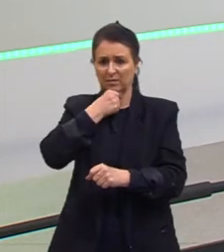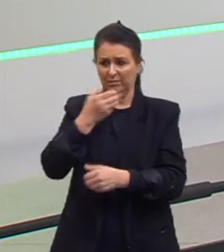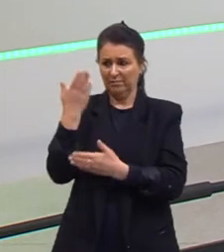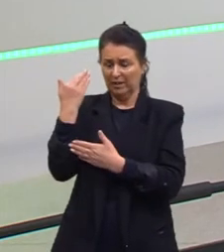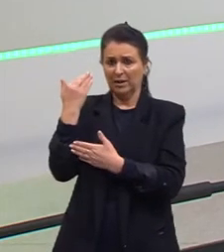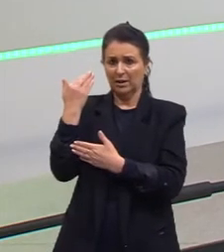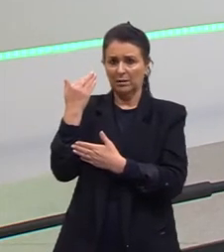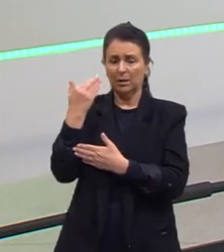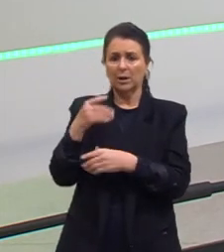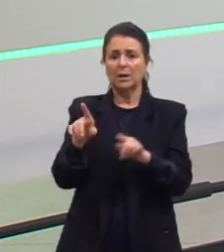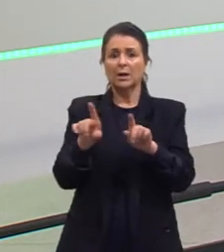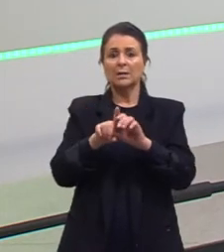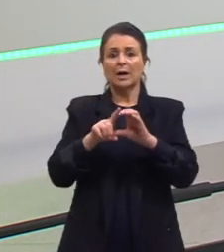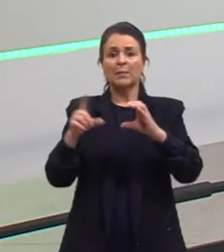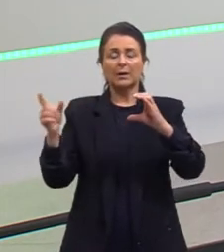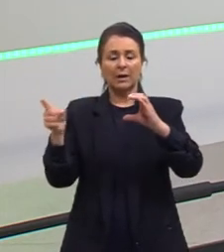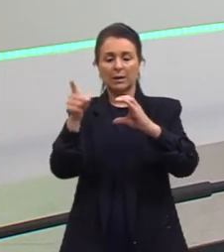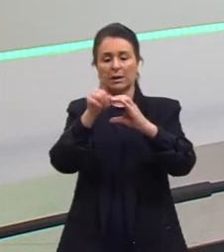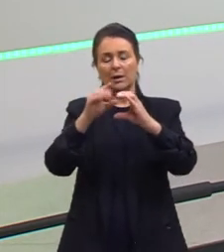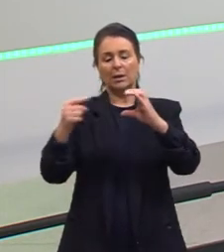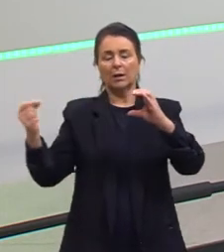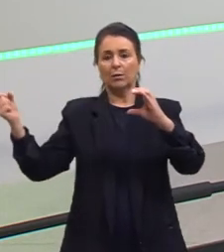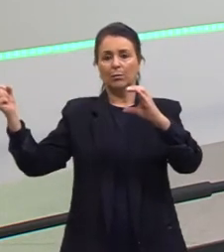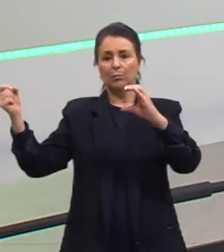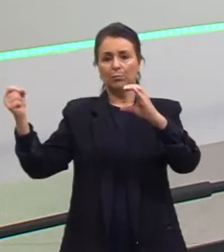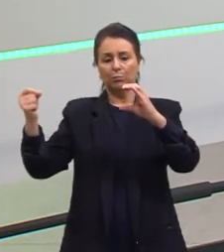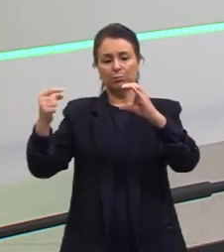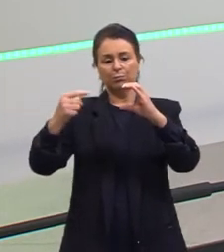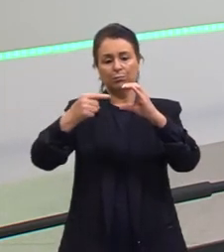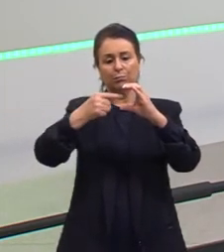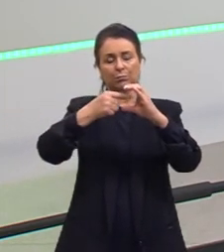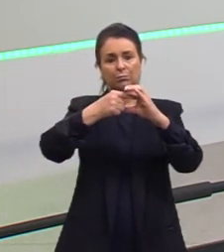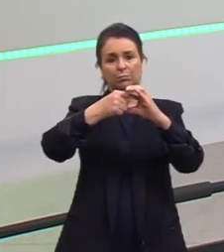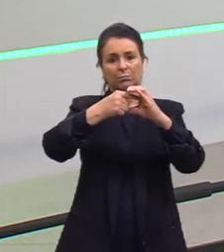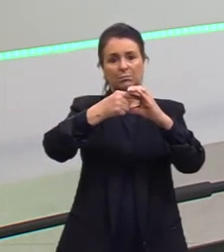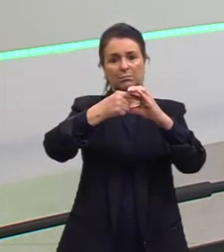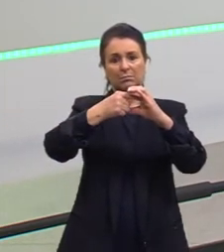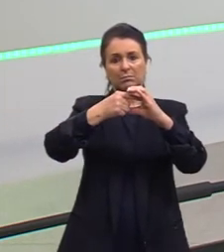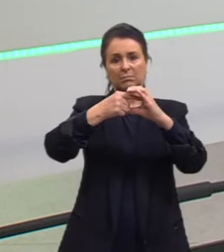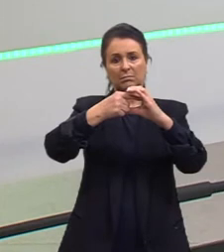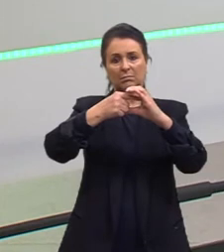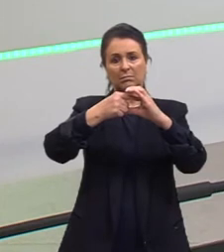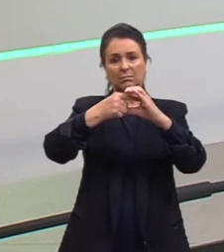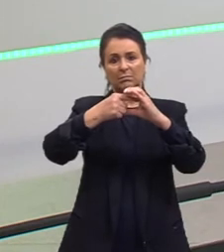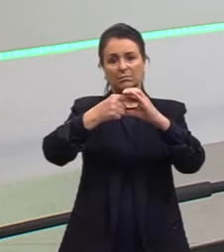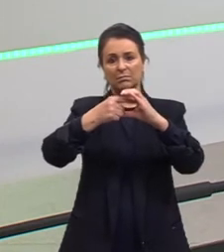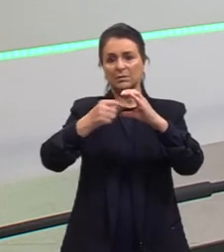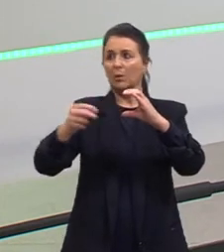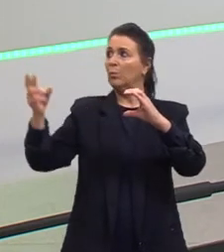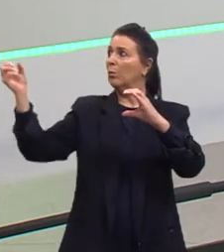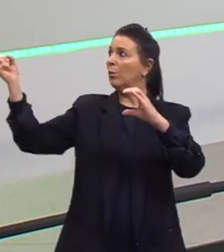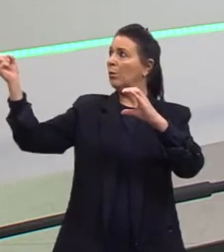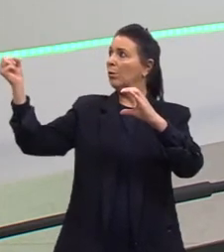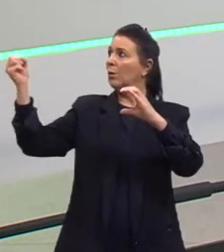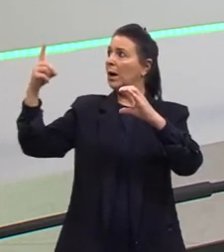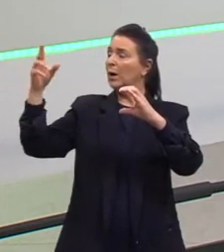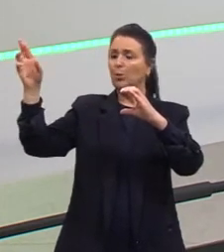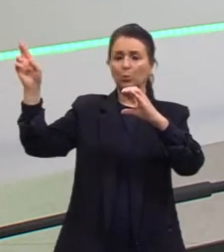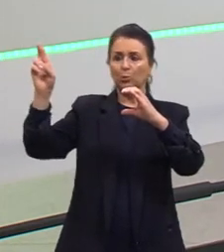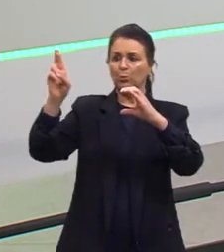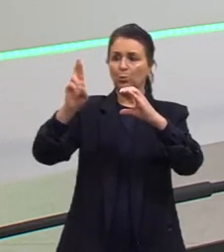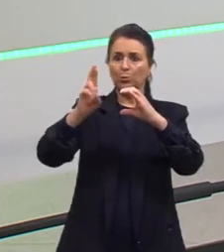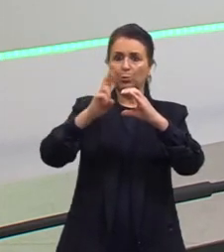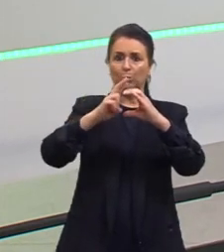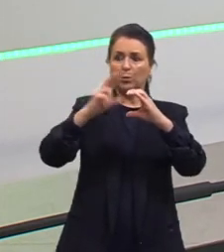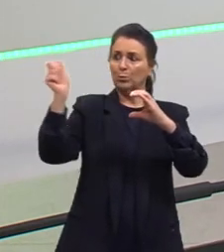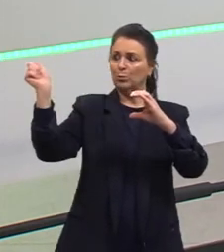do buraco da camada de ozônio qual é o problema do buraco da camada de ozônio ocorre a maior incidência de raios e de